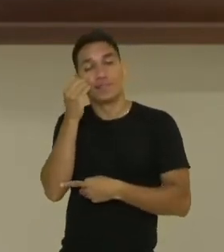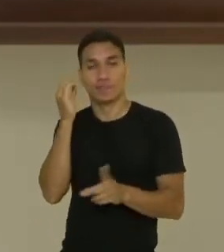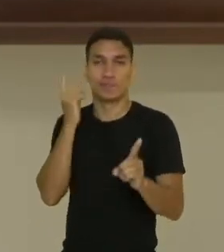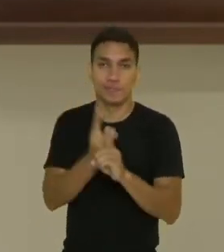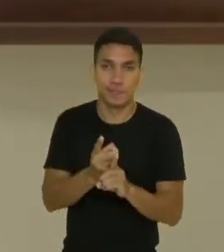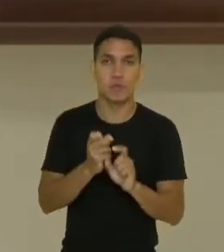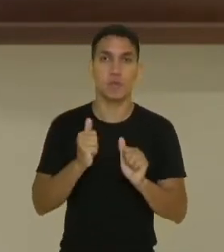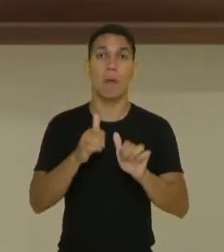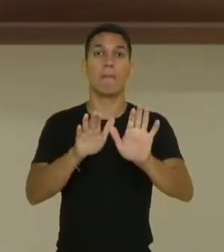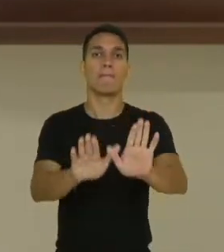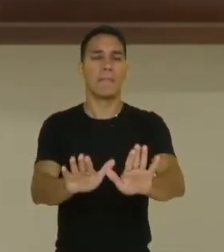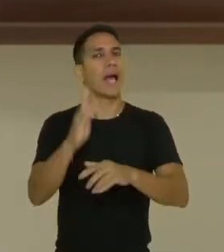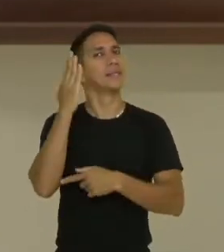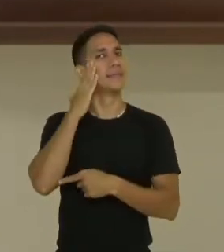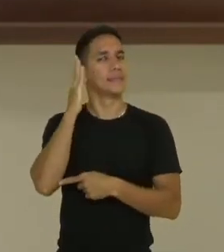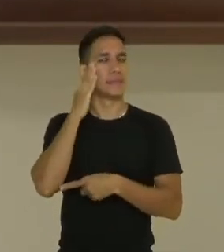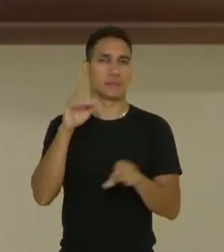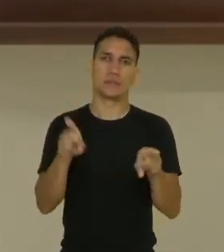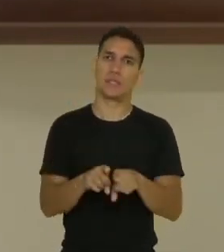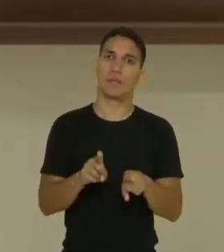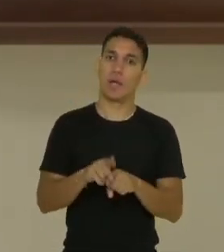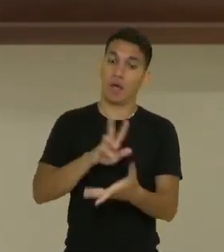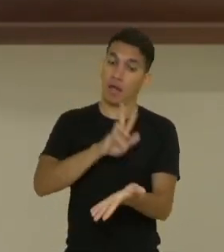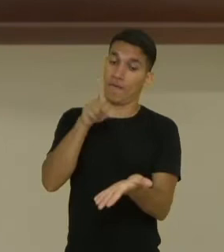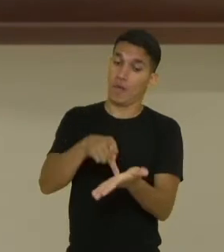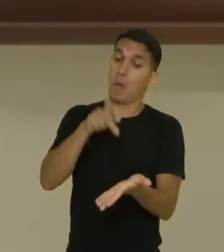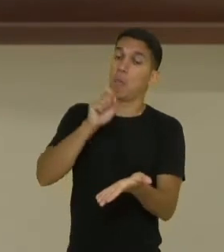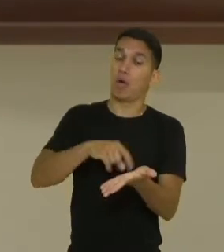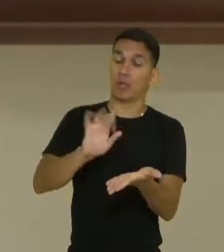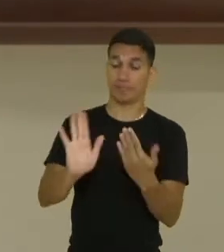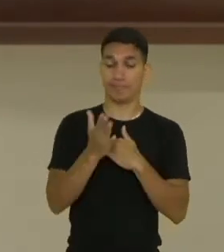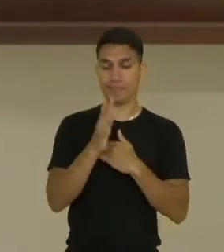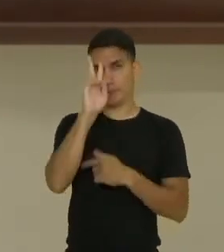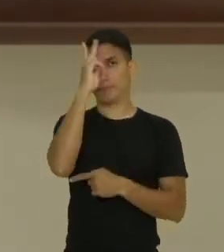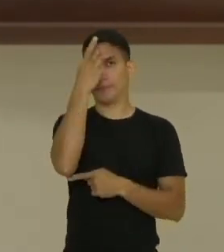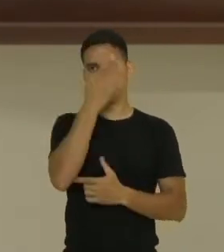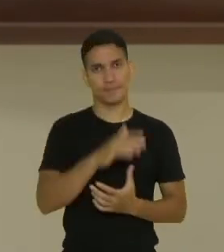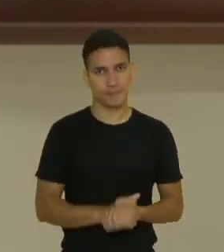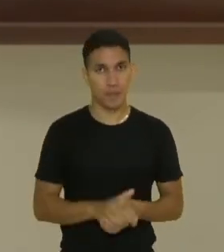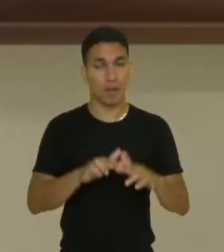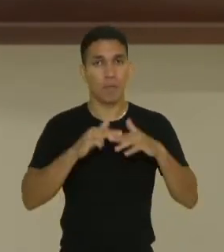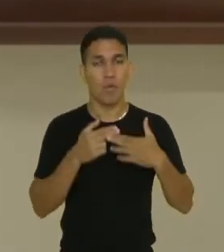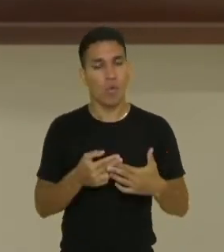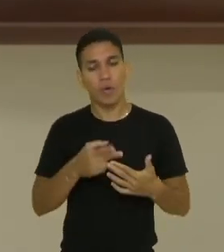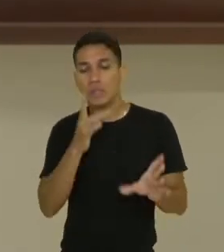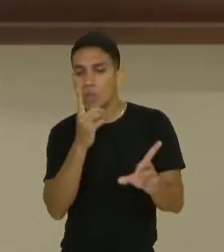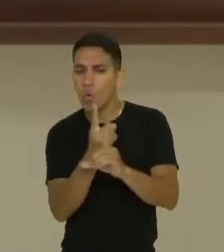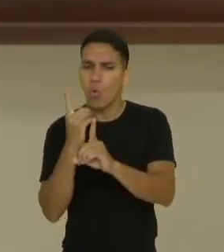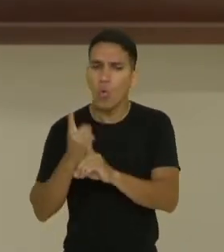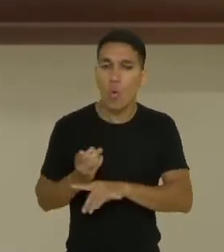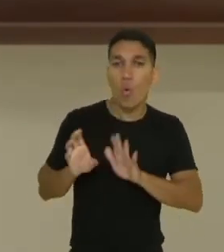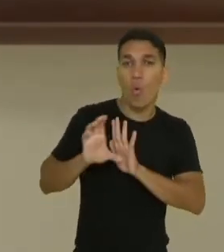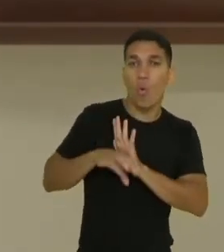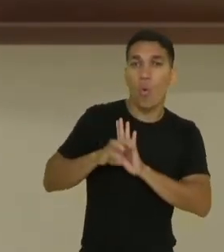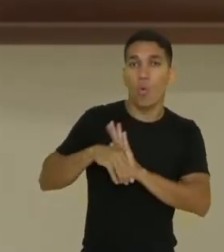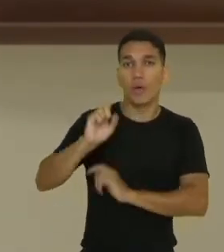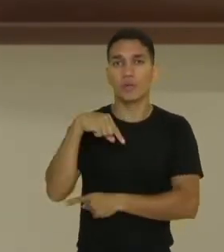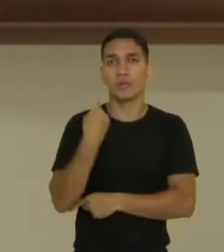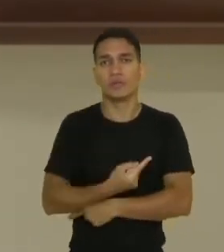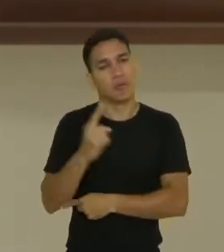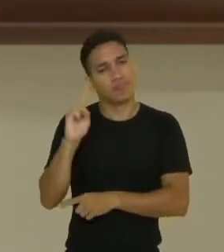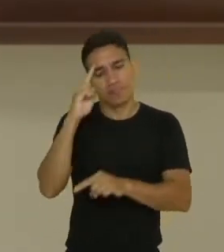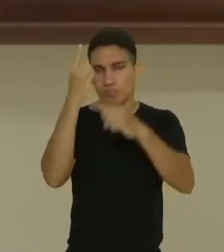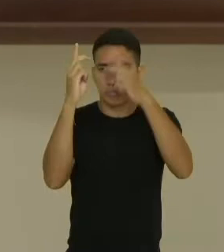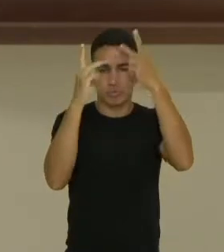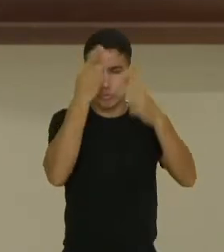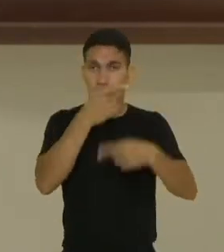mas entendendo também que a verdade é uma coisa que pode mudar, né? Essa resolução, esses conceitos que nós criamos,